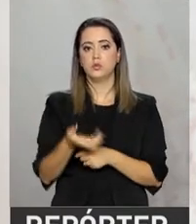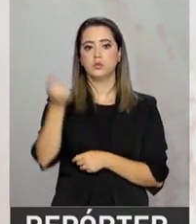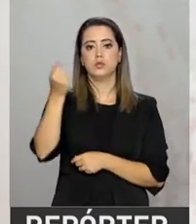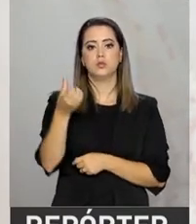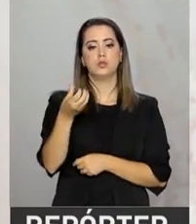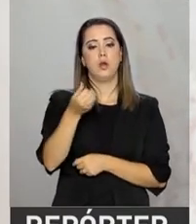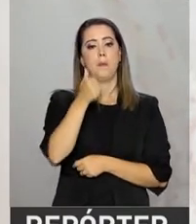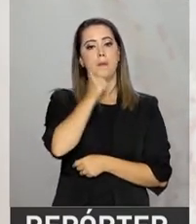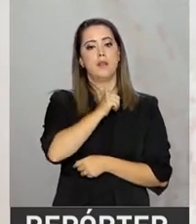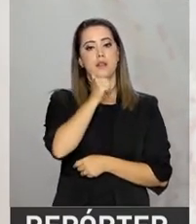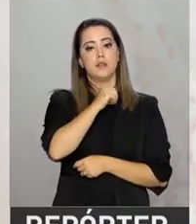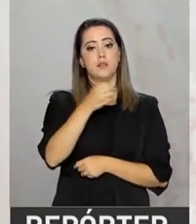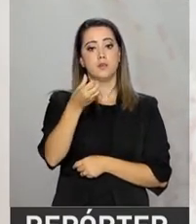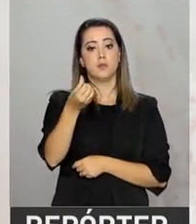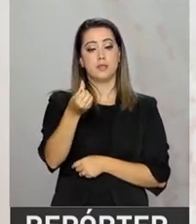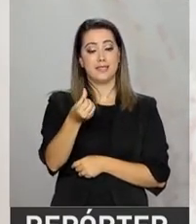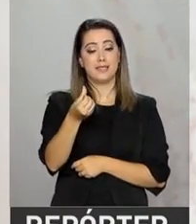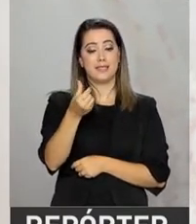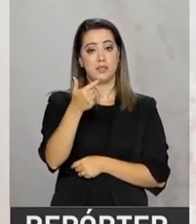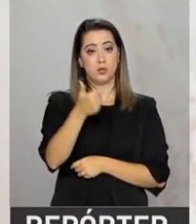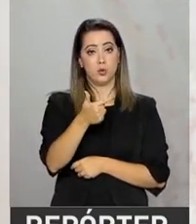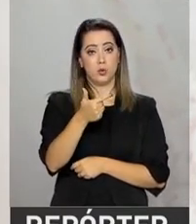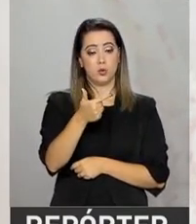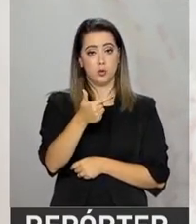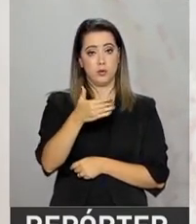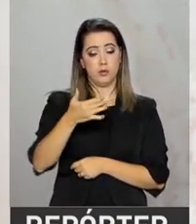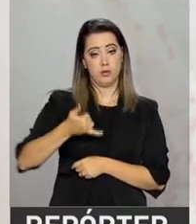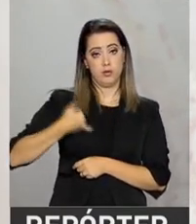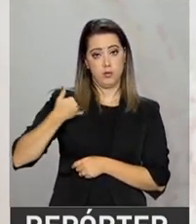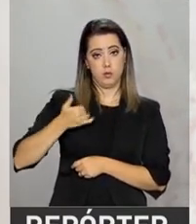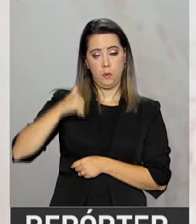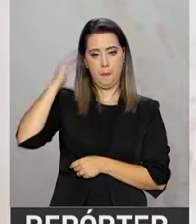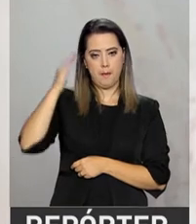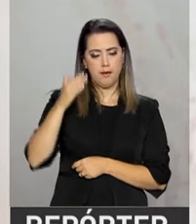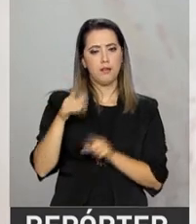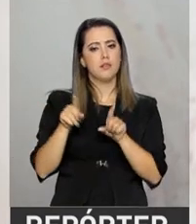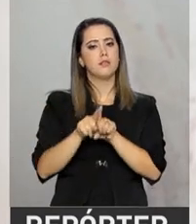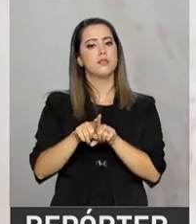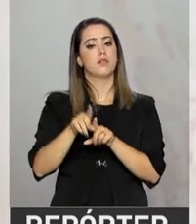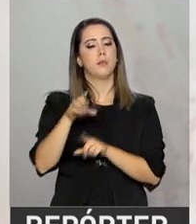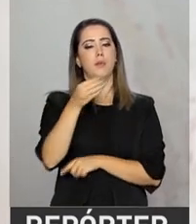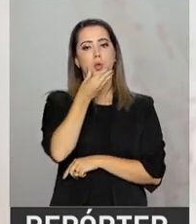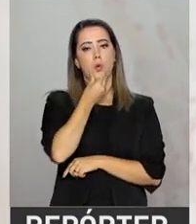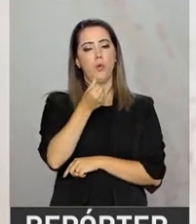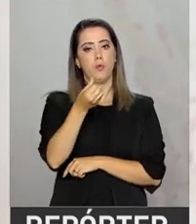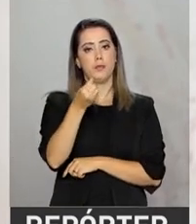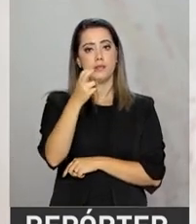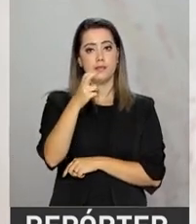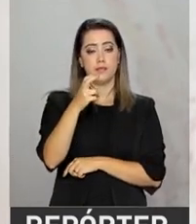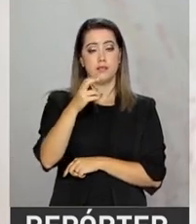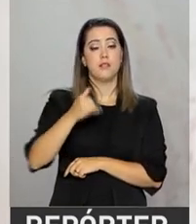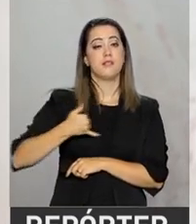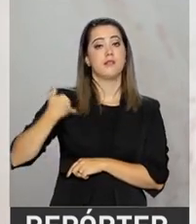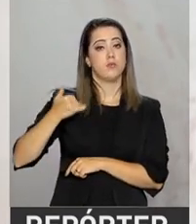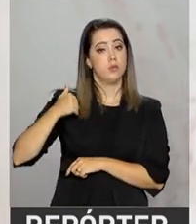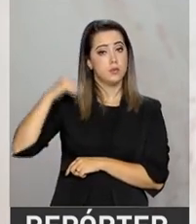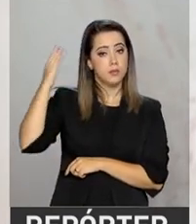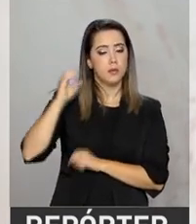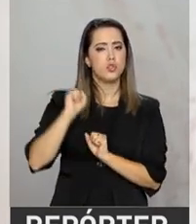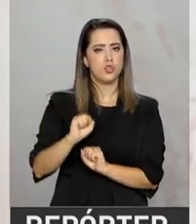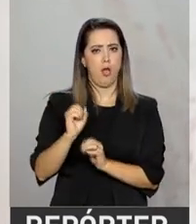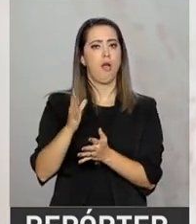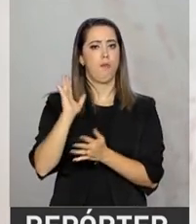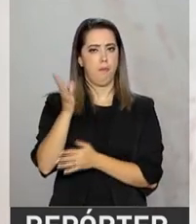com 62 anos ou mais e homens a partir de 65 anos já podem retirar o benefício no dia 22 de janeiro